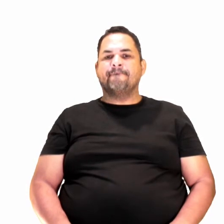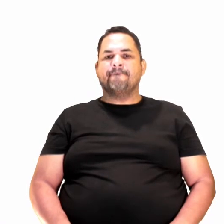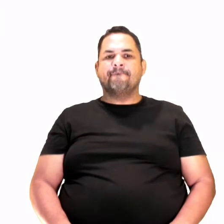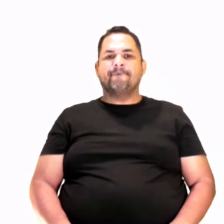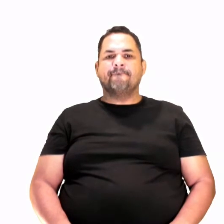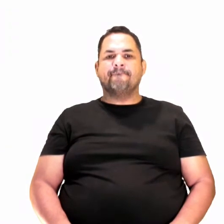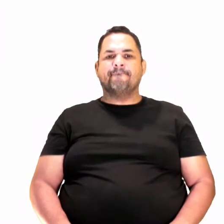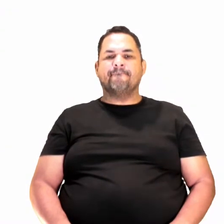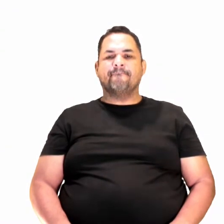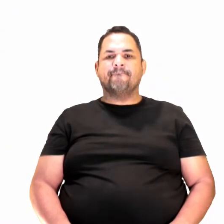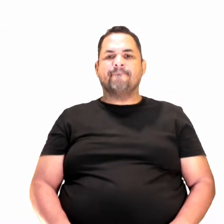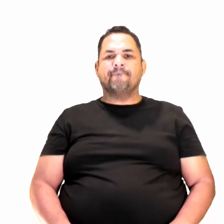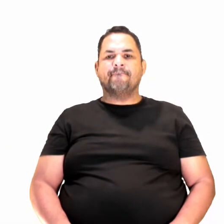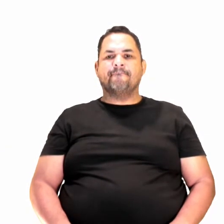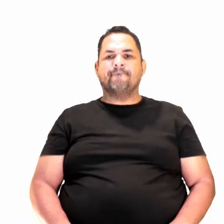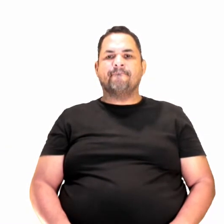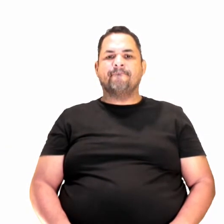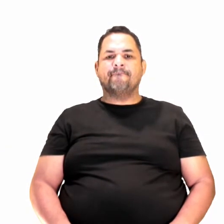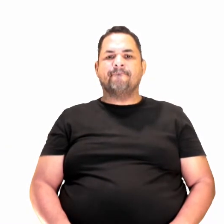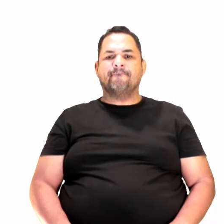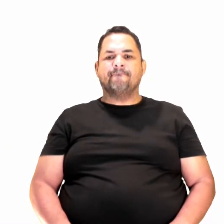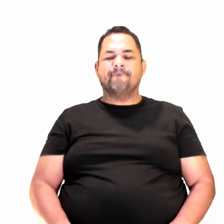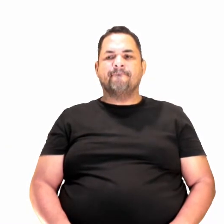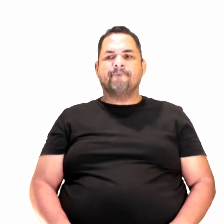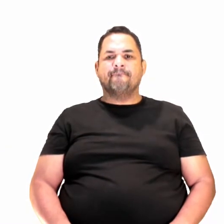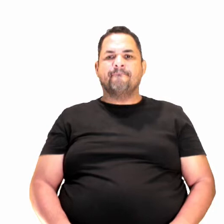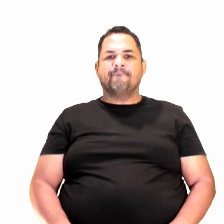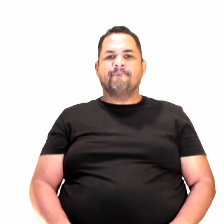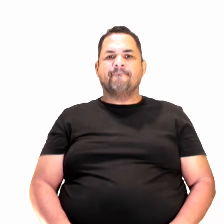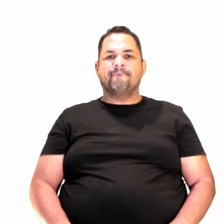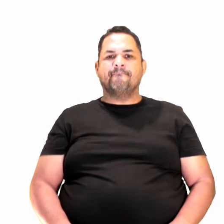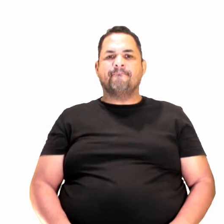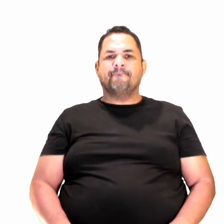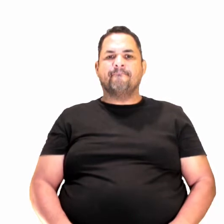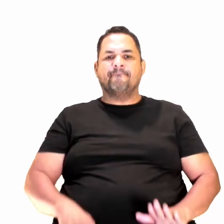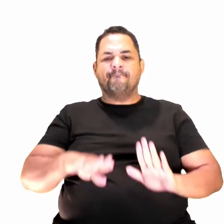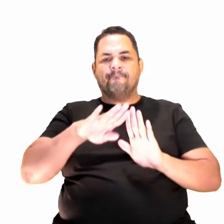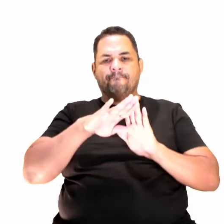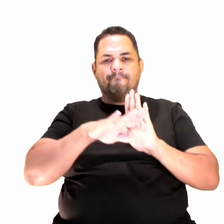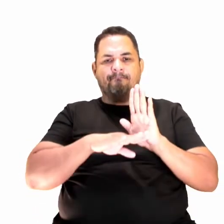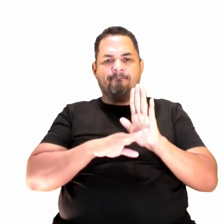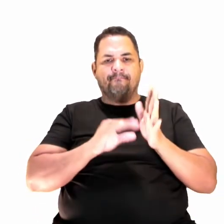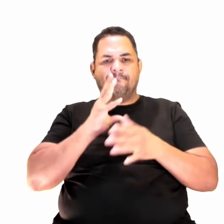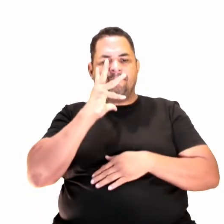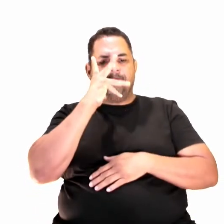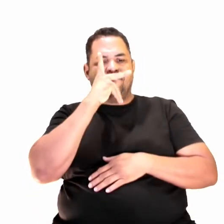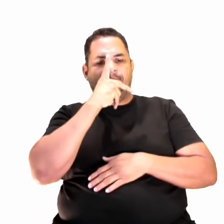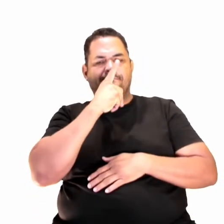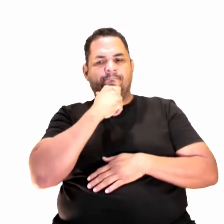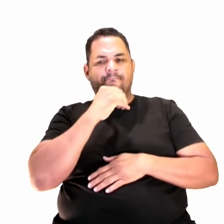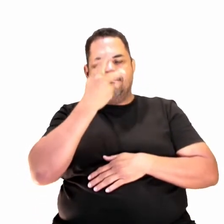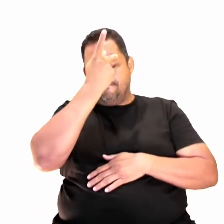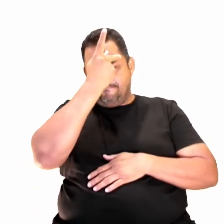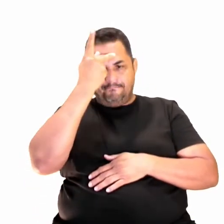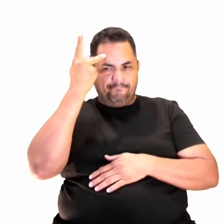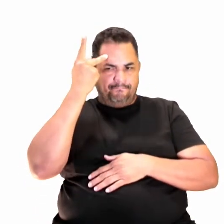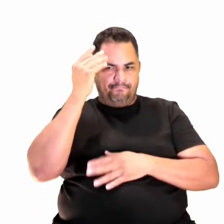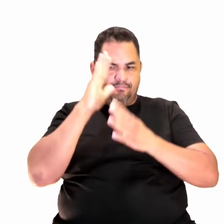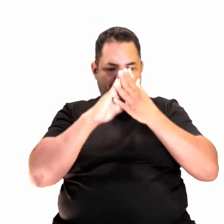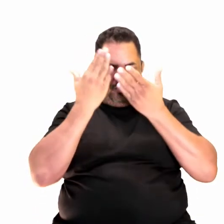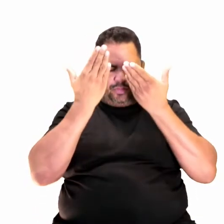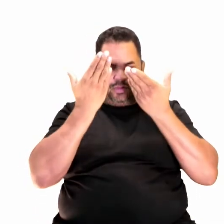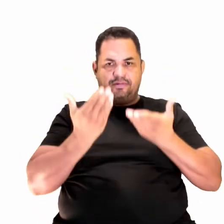eles: black, preto, brown, marrom, blonde,